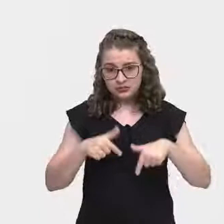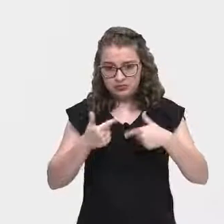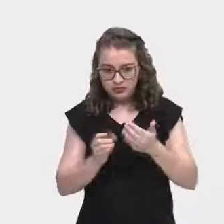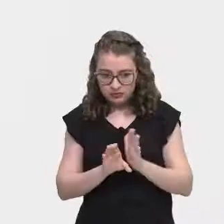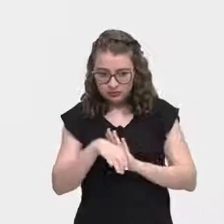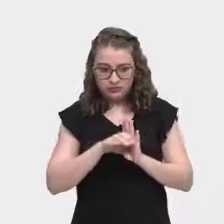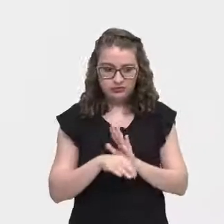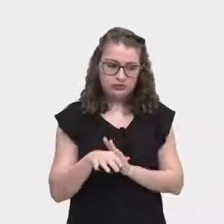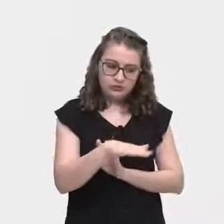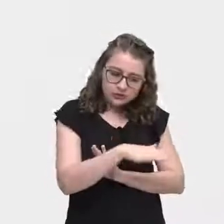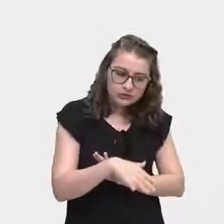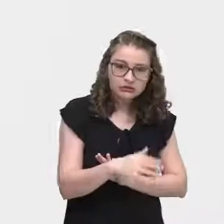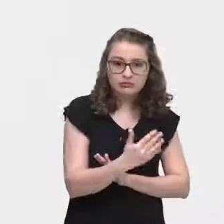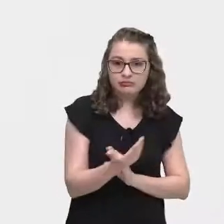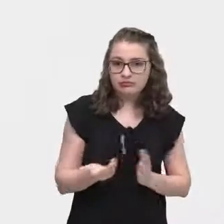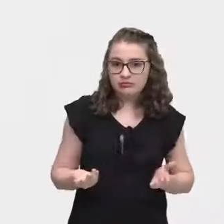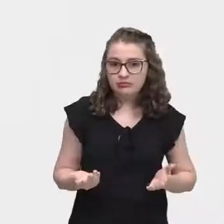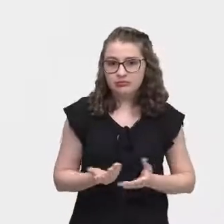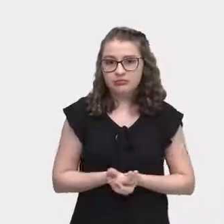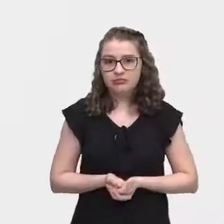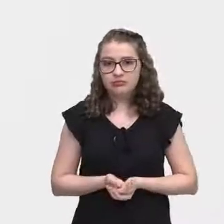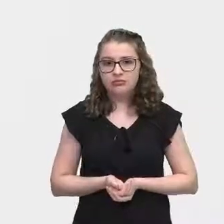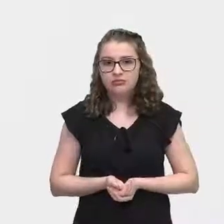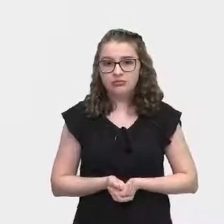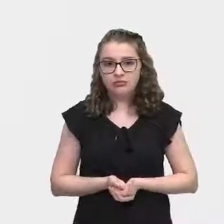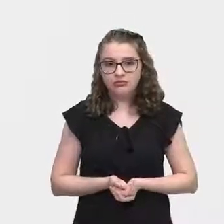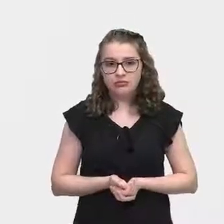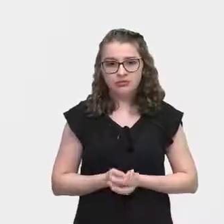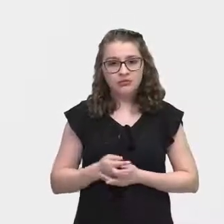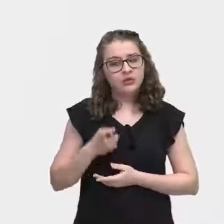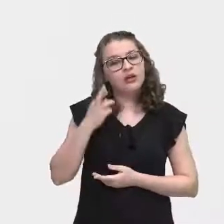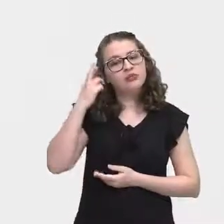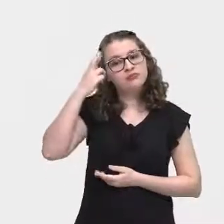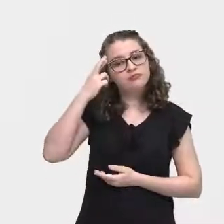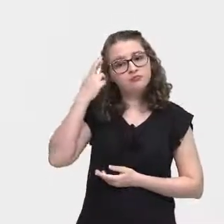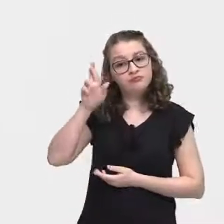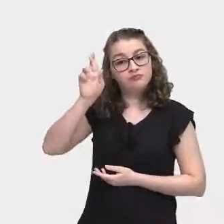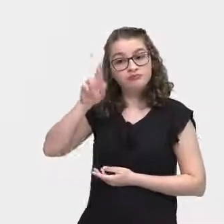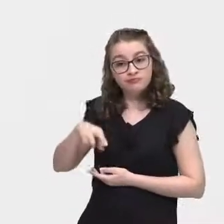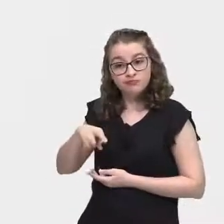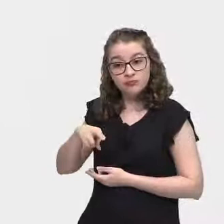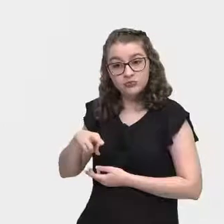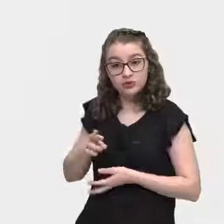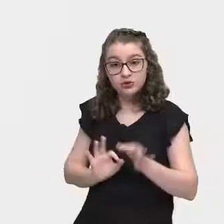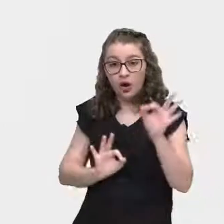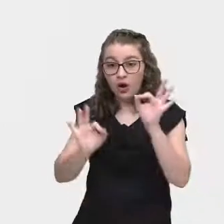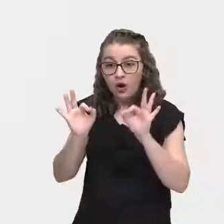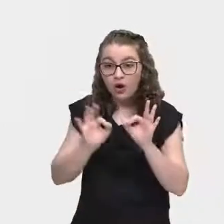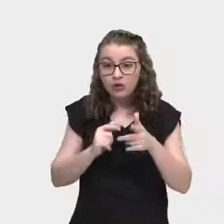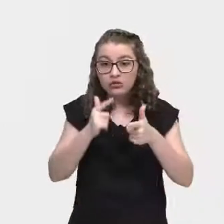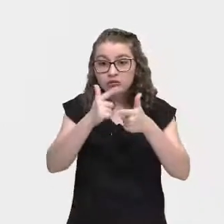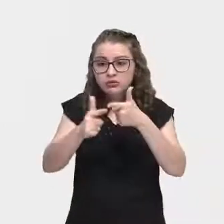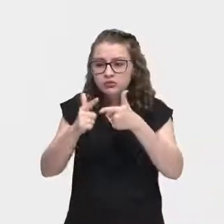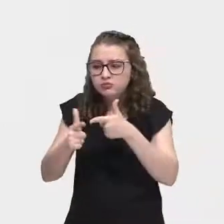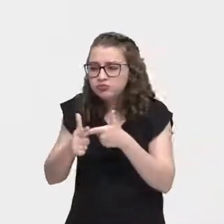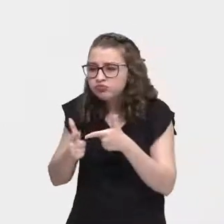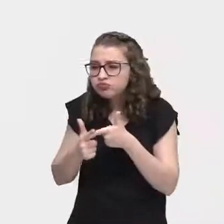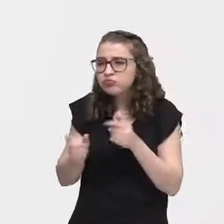conceito? O conceito é a forma racional de equacionar o problema que foi